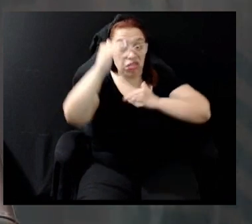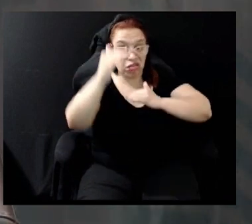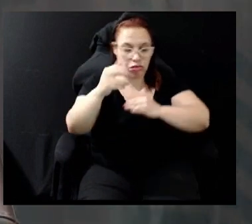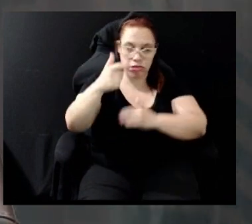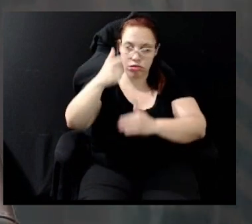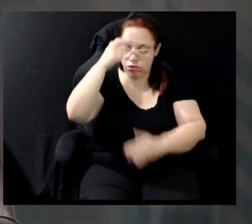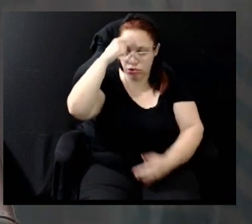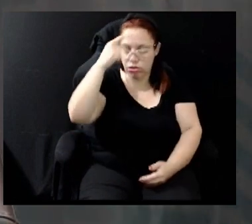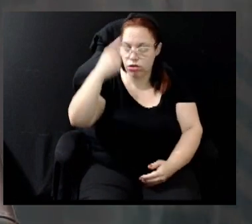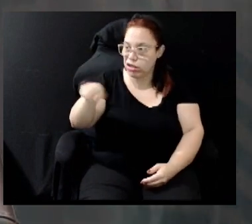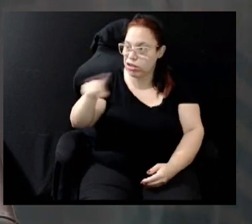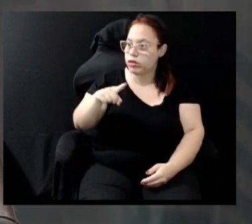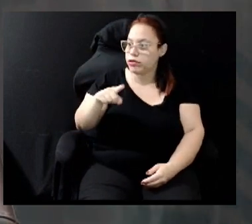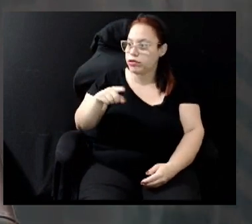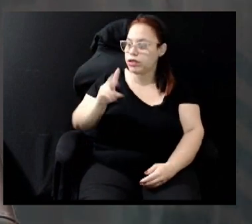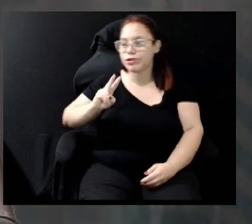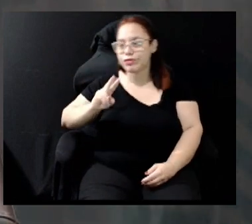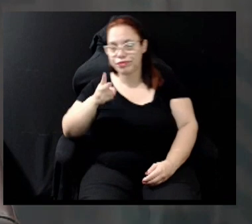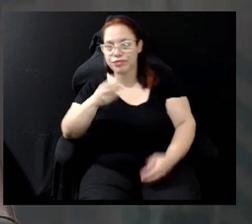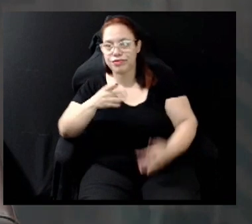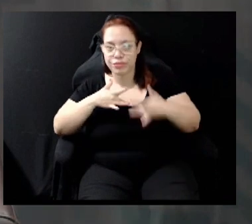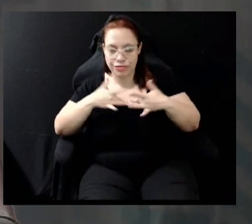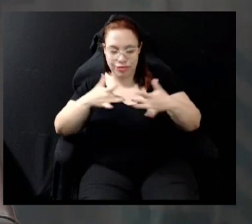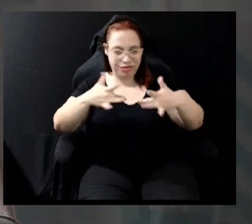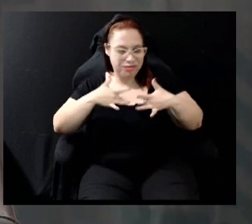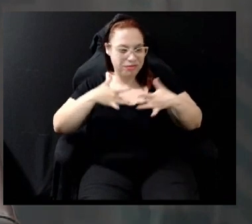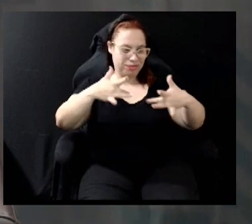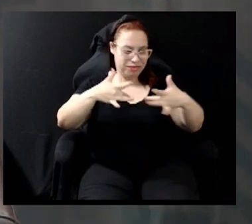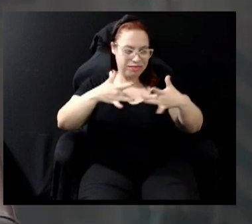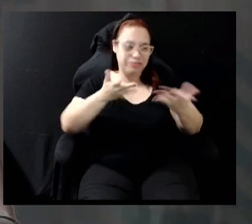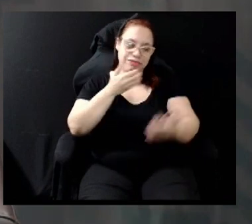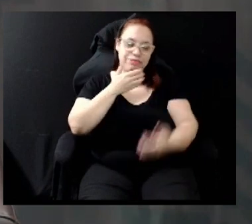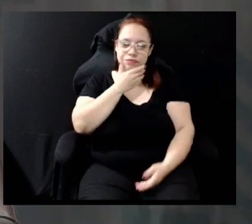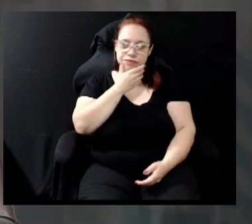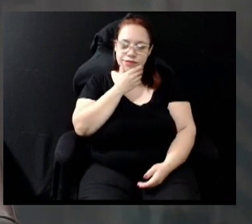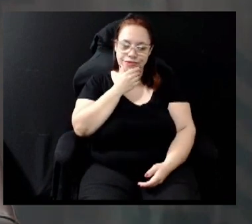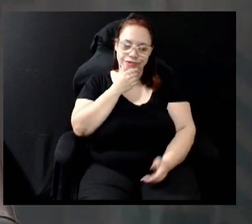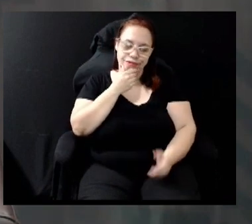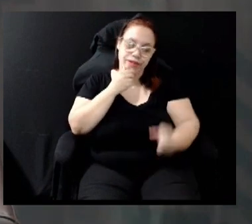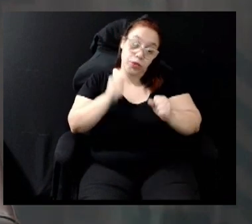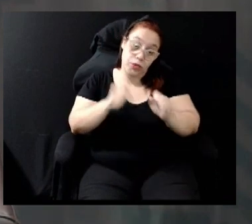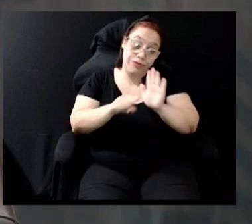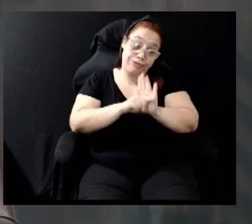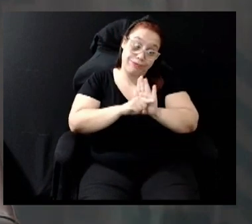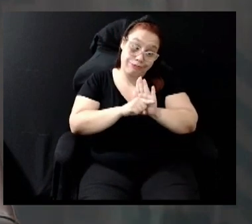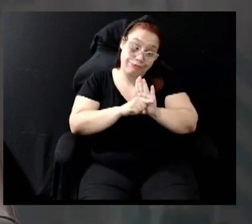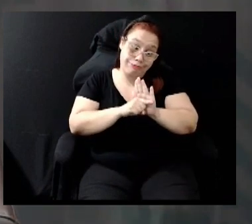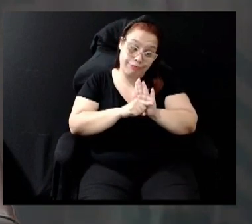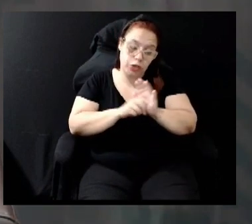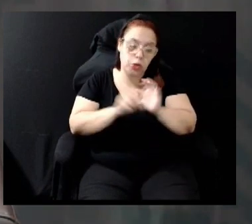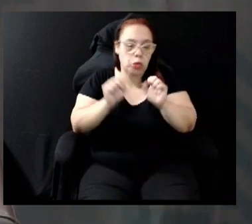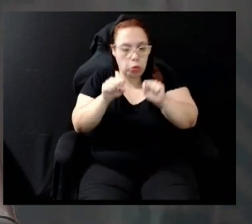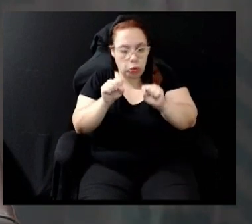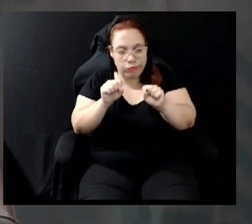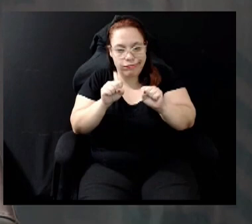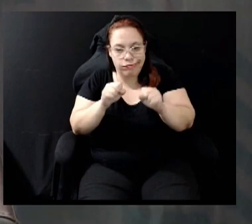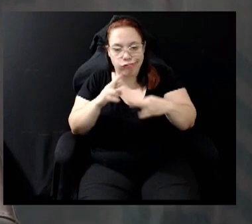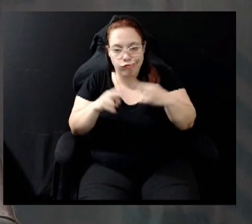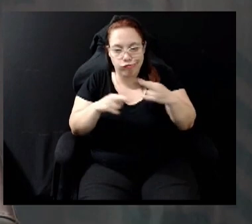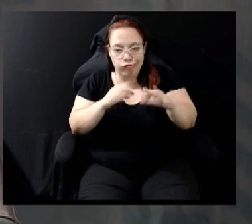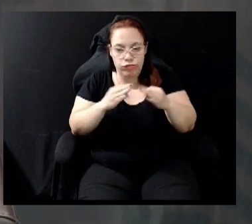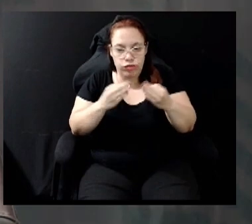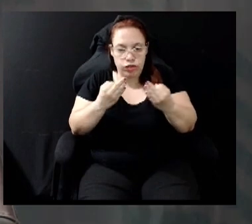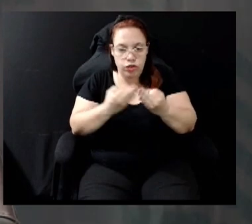de a gente sempre querer doar muito conhecimento, mas isso pode ser negativo. Então, pode sim interferir na relação quando passa